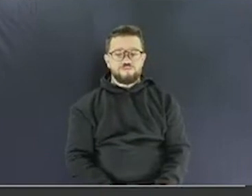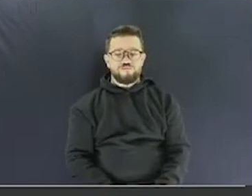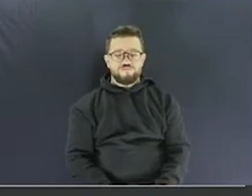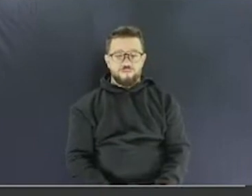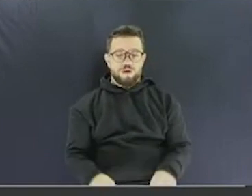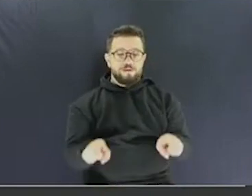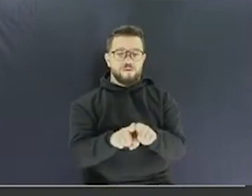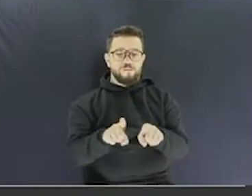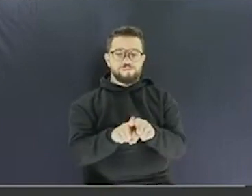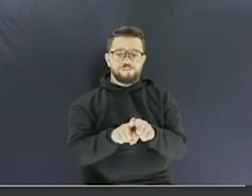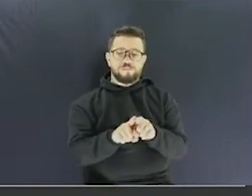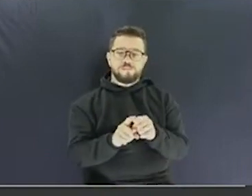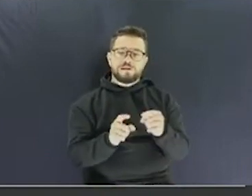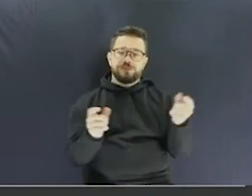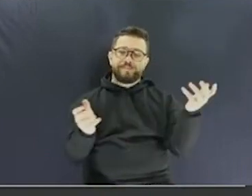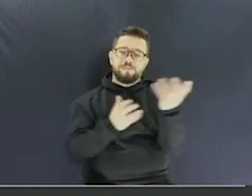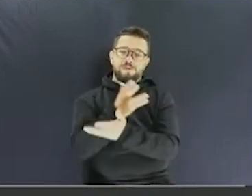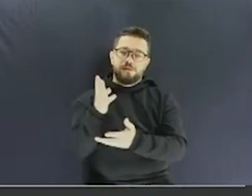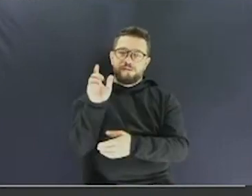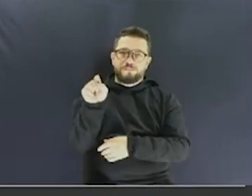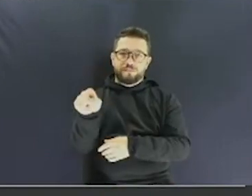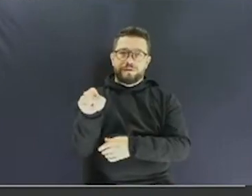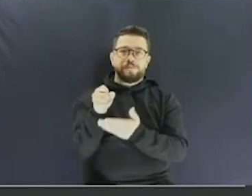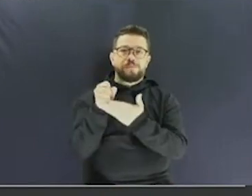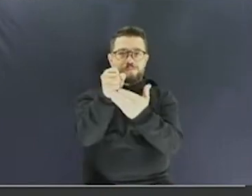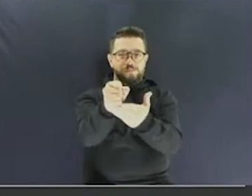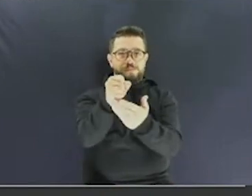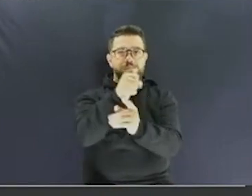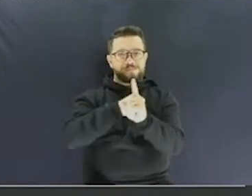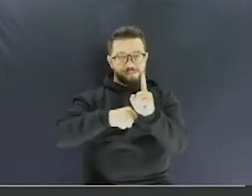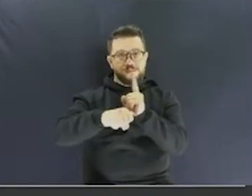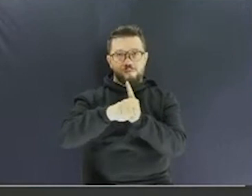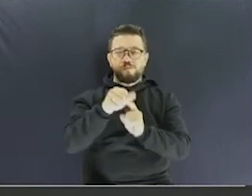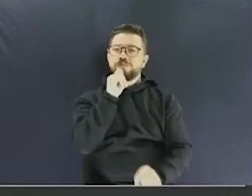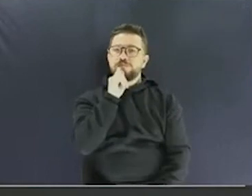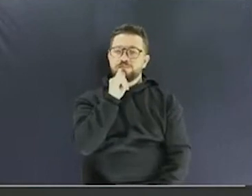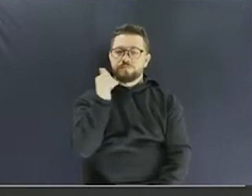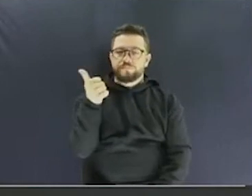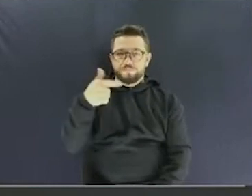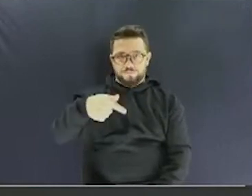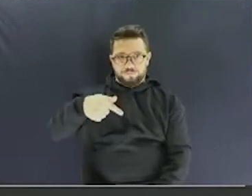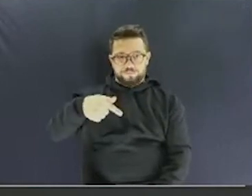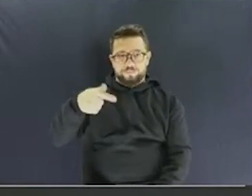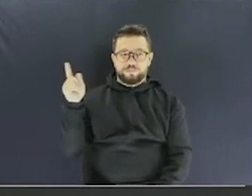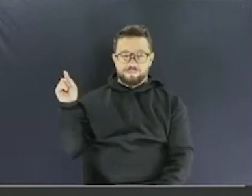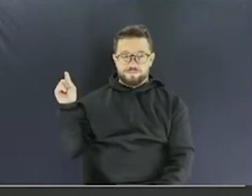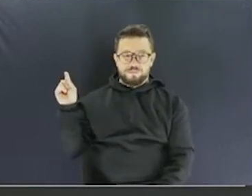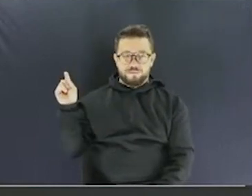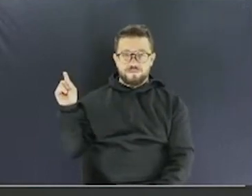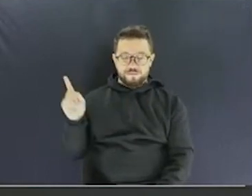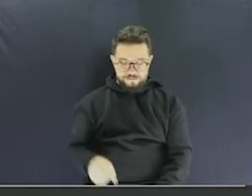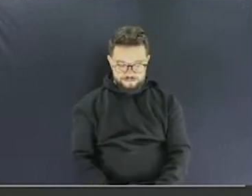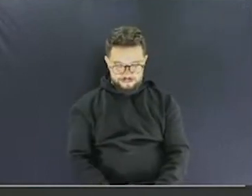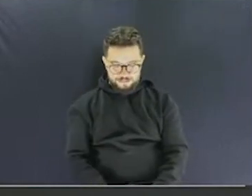setor, aí também nas questões de assistência social, a gente conseguiu 17. Então, ultrapassamos ali um além daquilo que estava